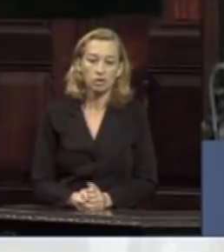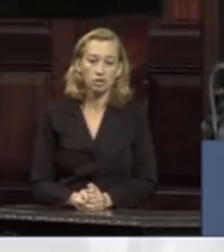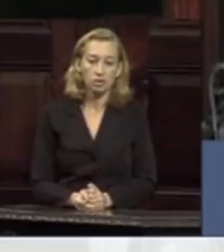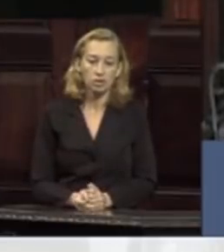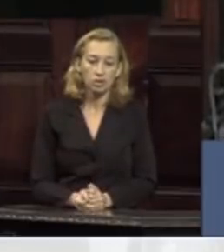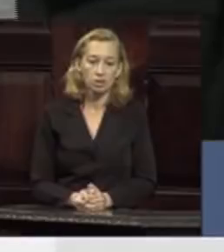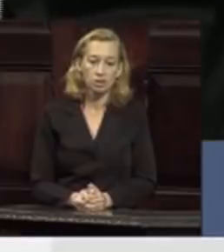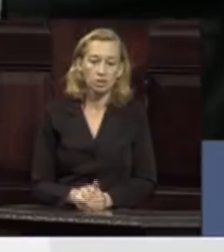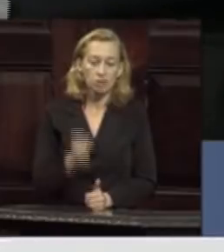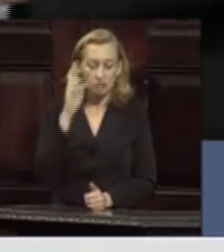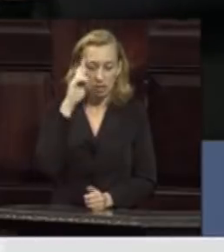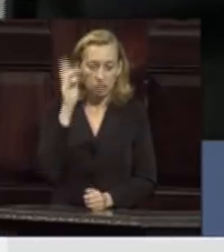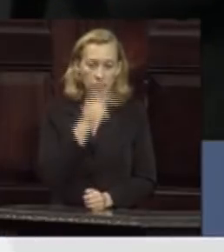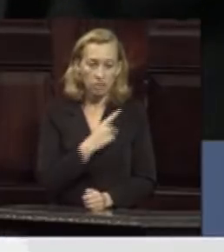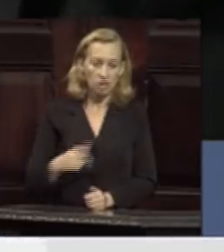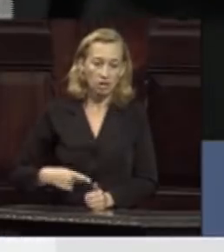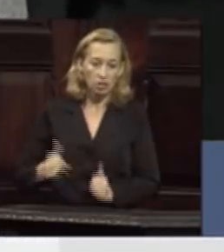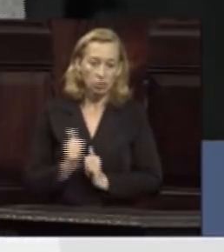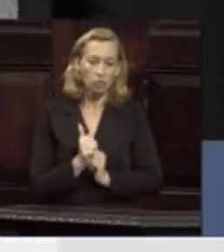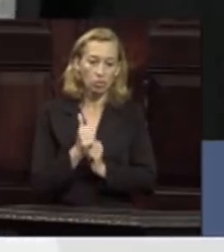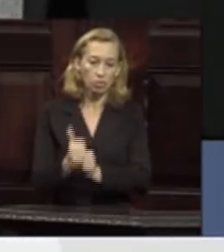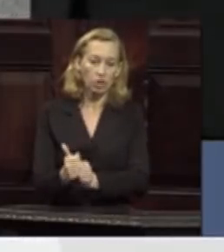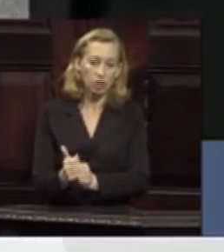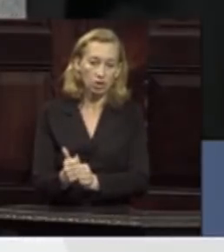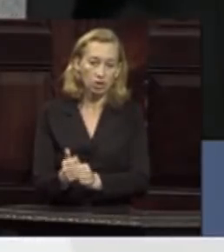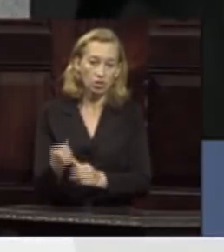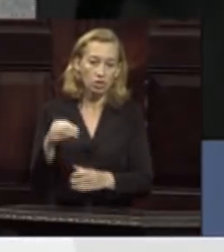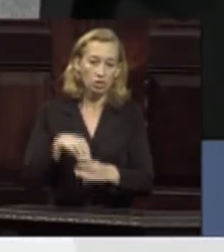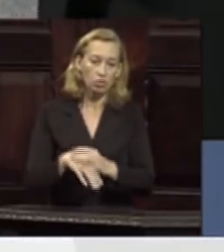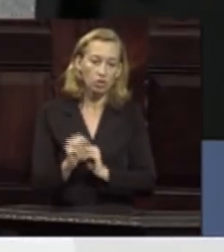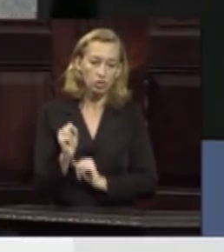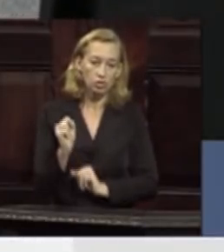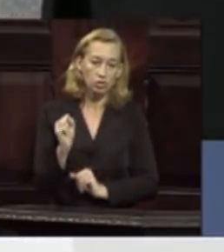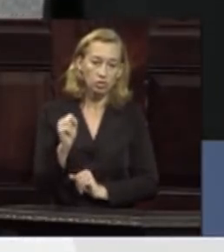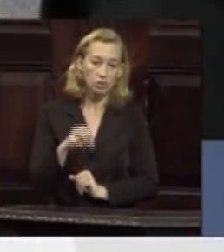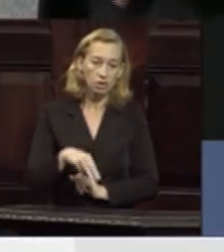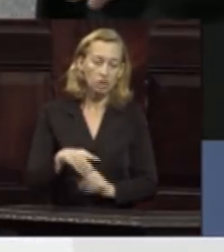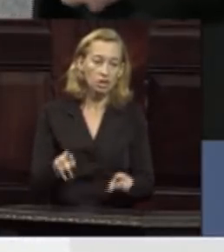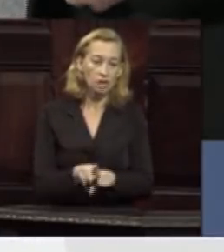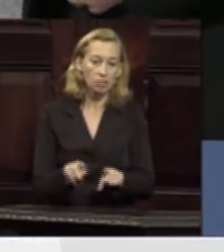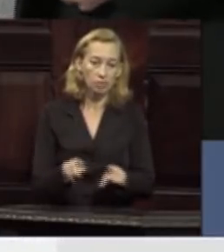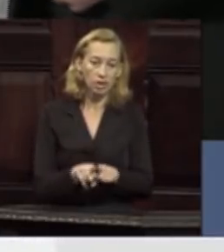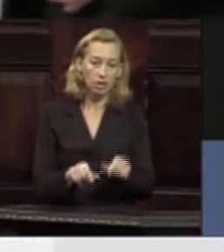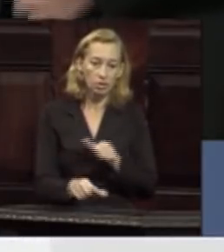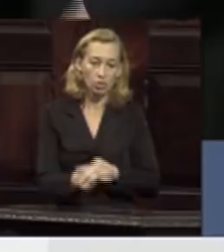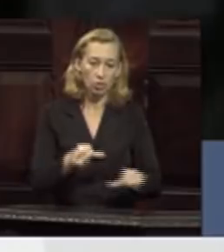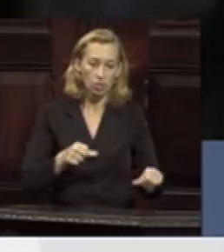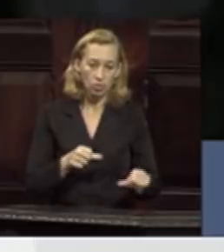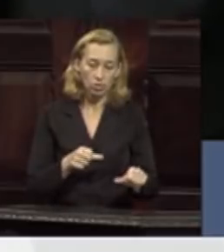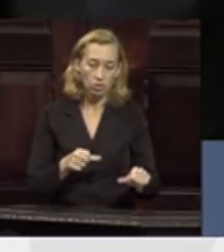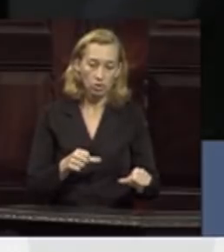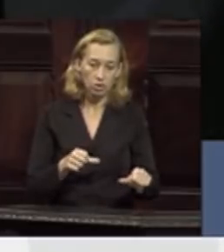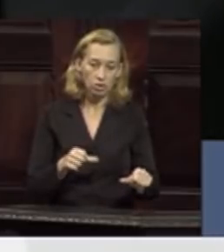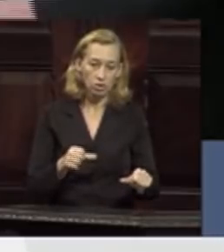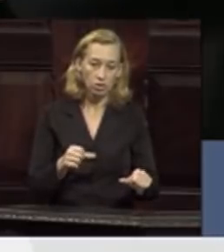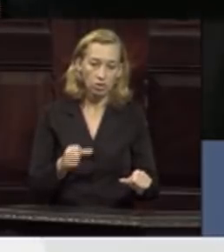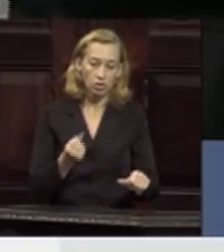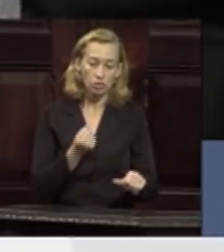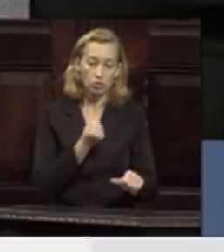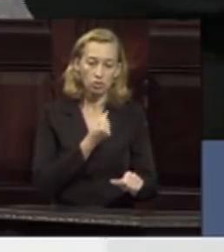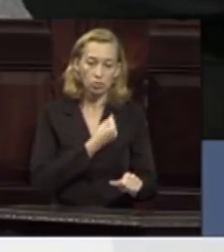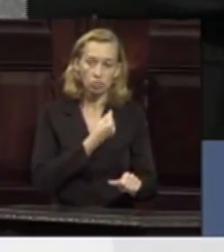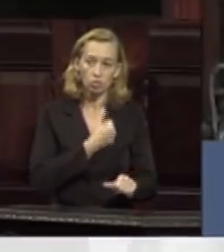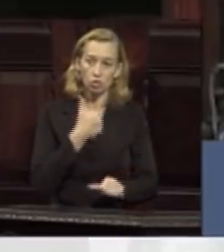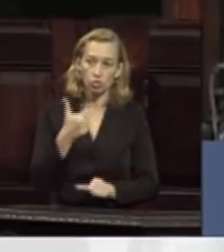Senhor presidente, acompanho o voto favorável, mais divergente, o deputado Luiz Paulo, incluindo a emenda número 1 no texto a